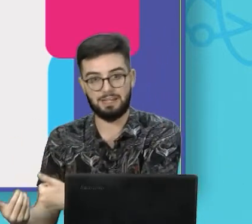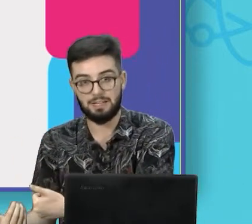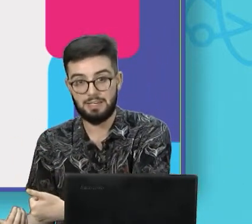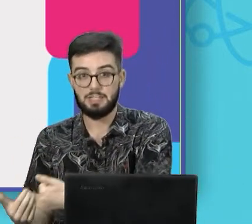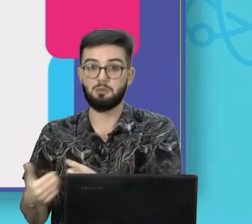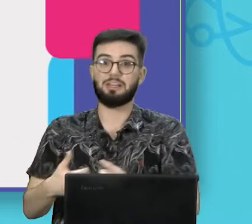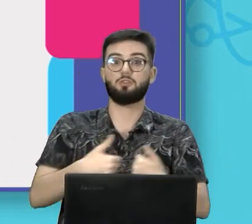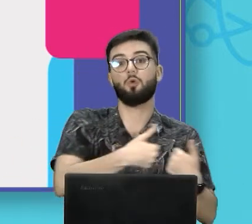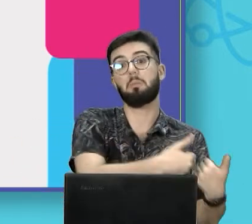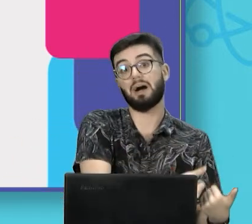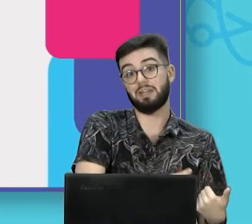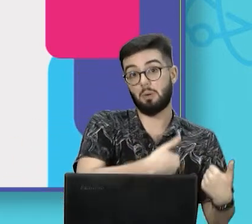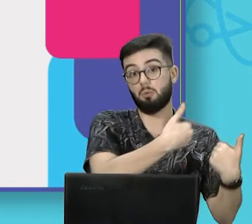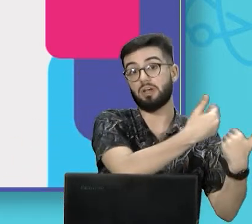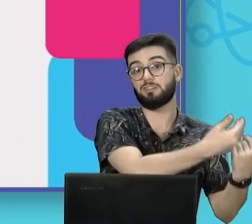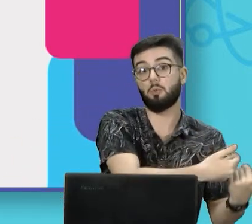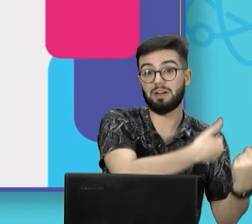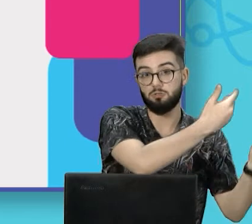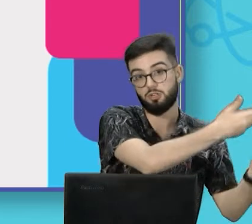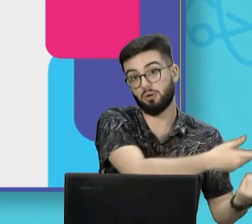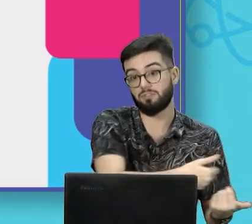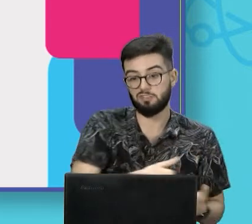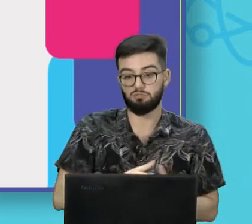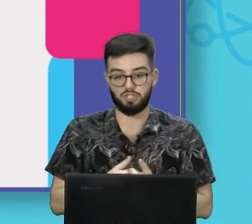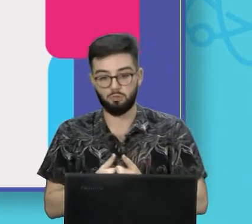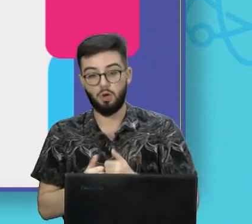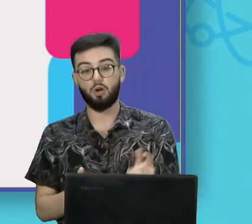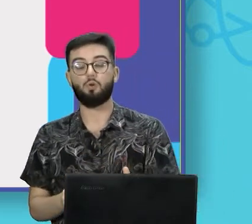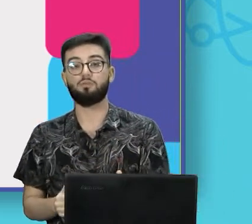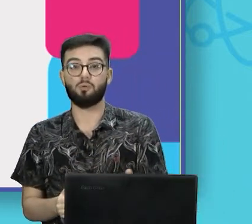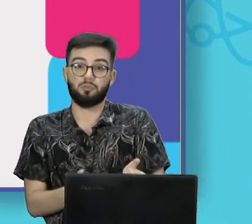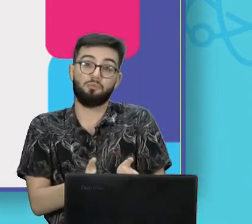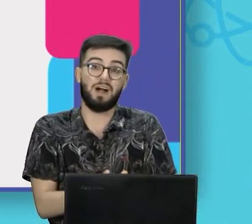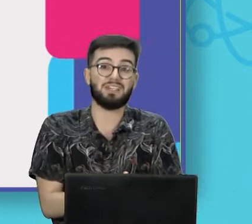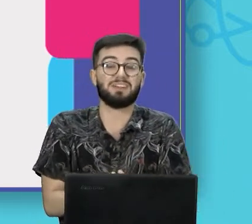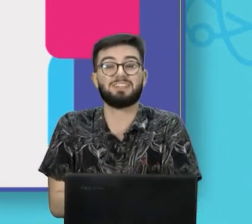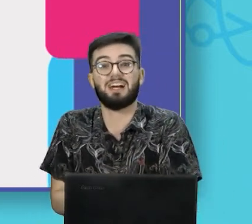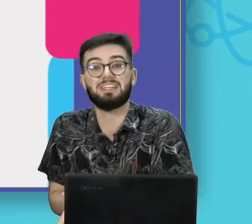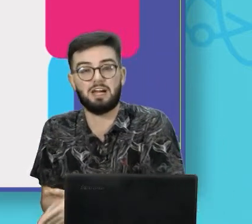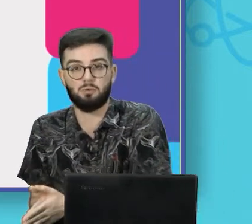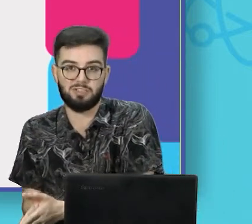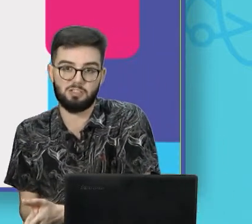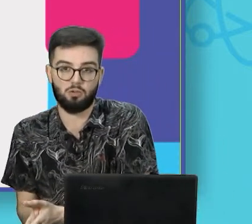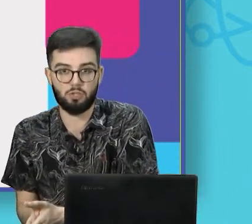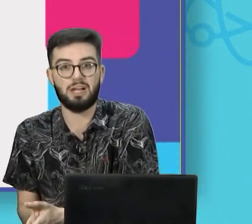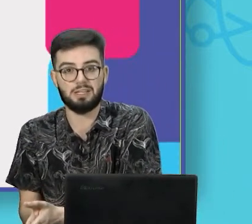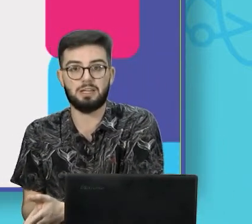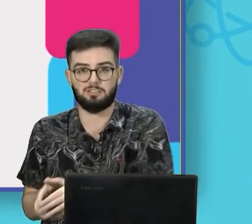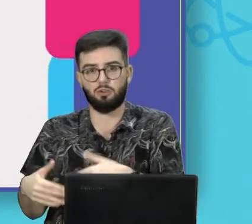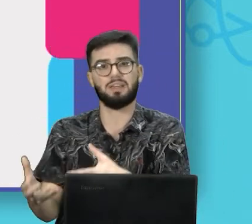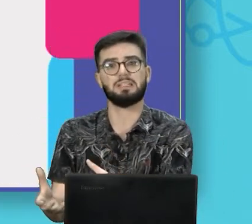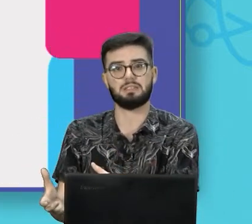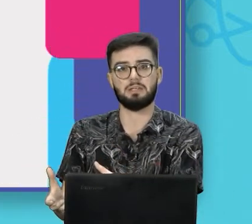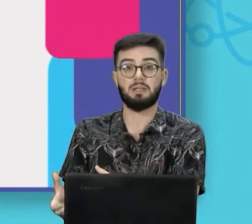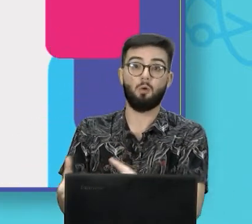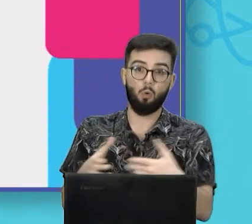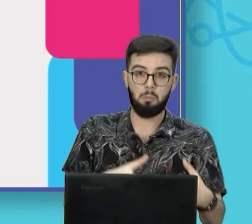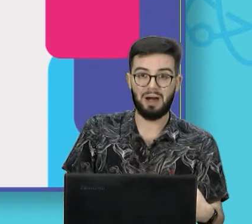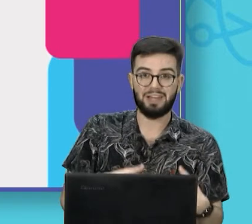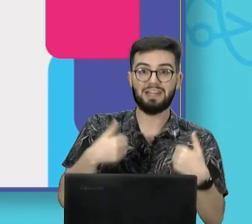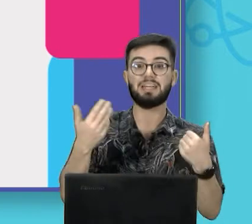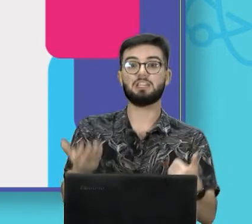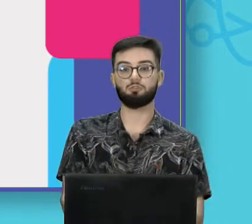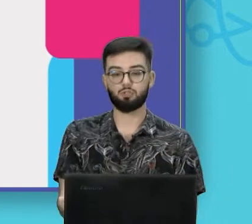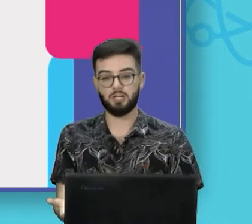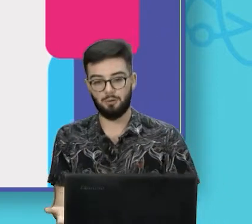um elite agrária e Wellington Urbana uma burguesia urbana do Choque vinha surgindo com força um várias vai ser aliado essa nova oligarquias a nova Elite